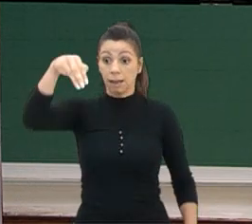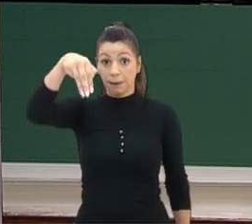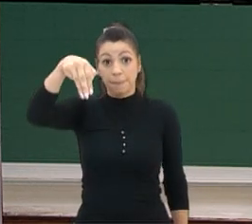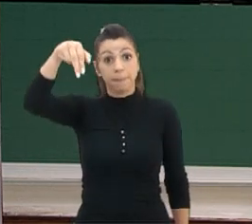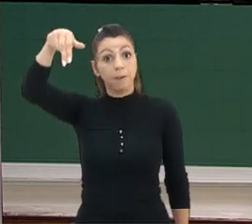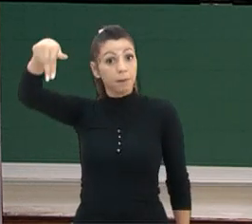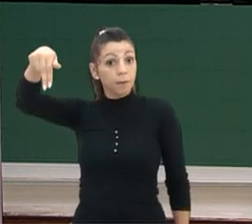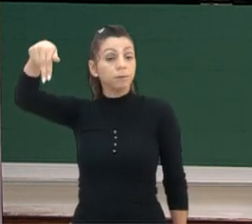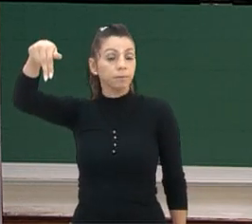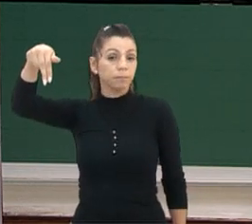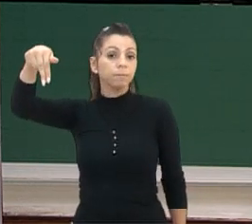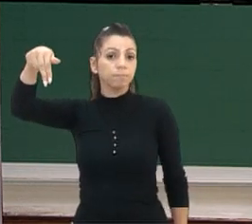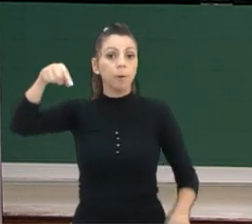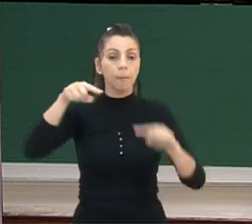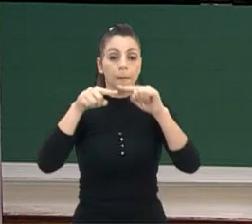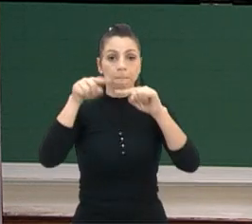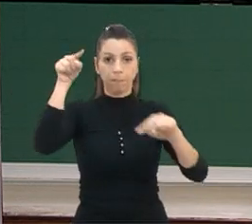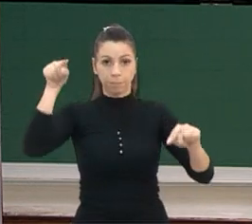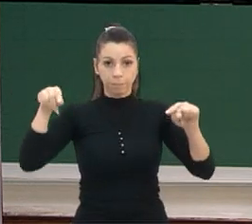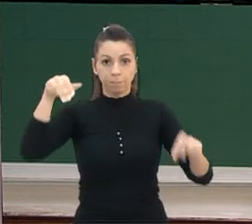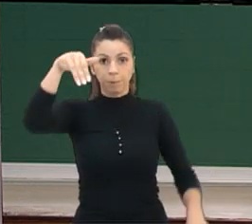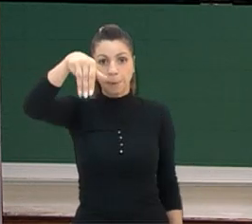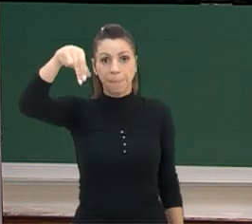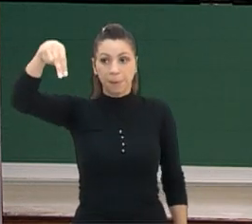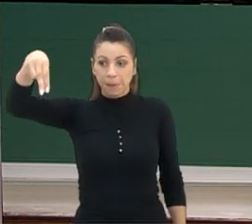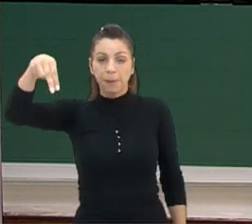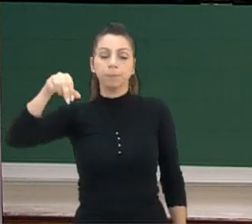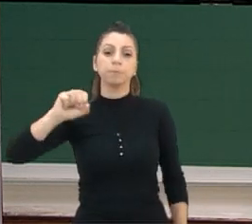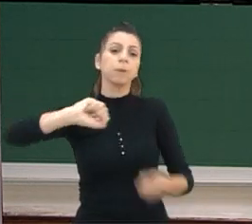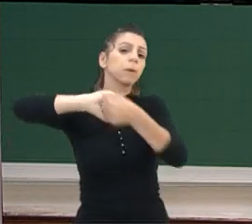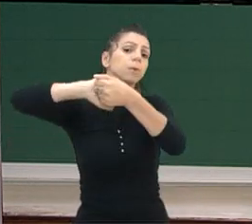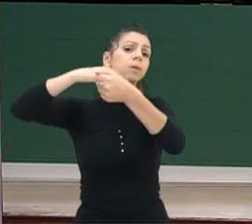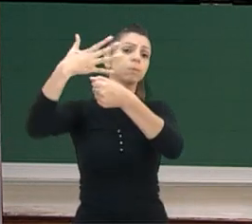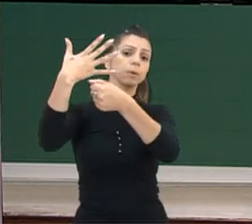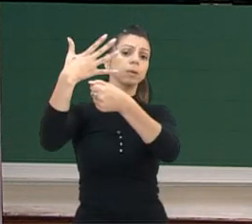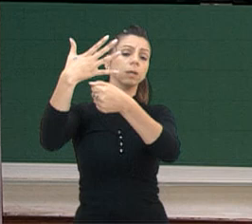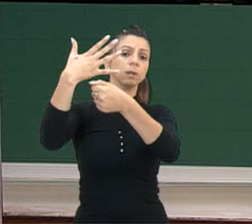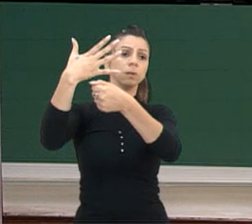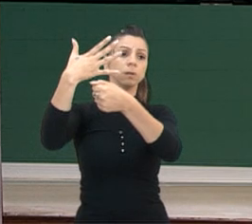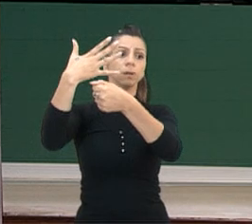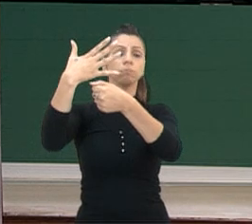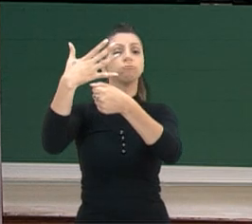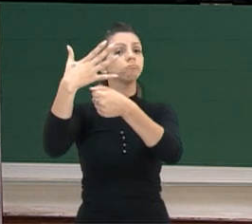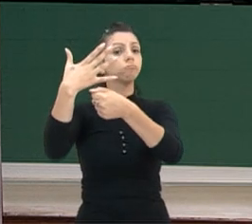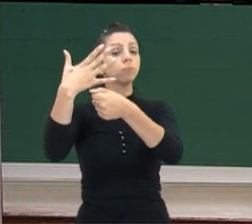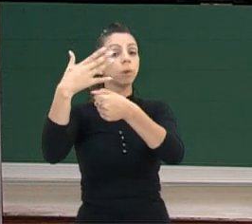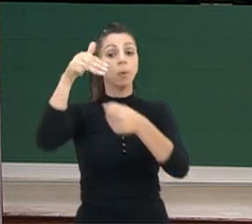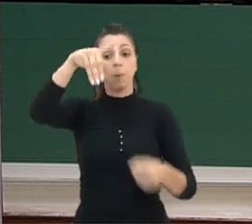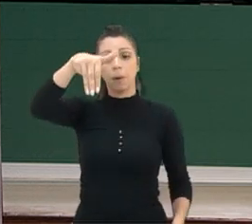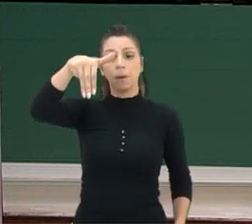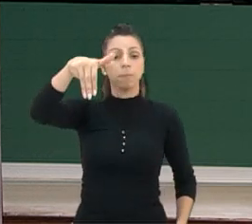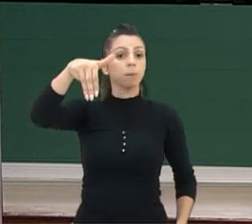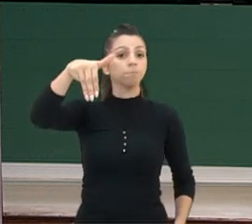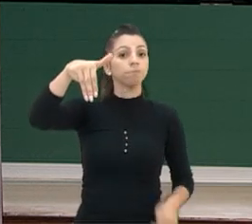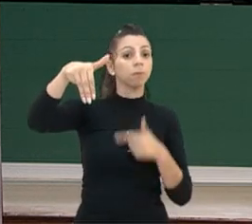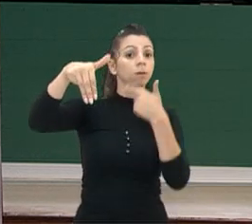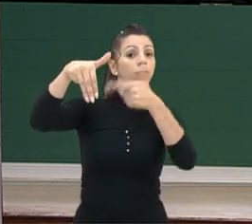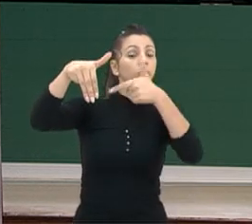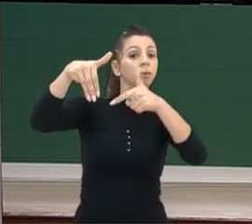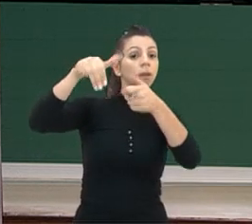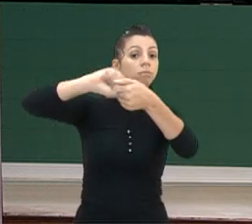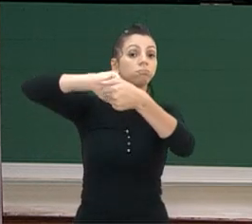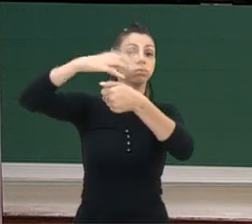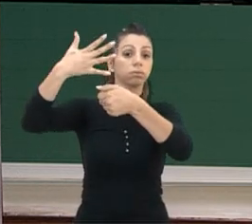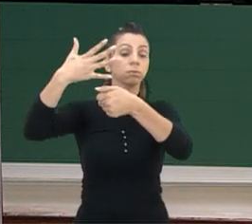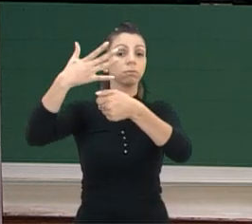e o n. Então as variáveis m e n. Qual é o expoente do m? Ah, o m não tem expoente, já falamos disso. Quando não tem